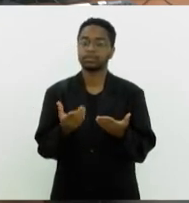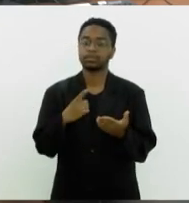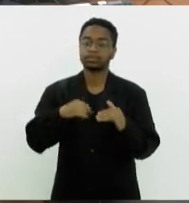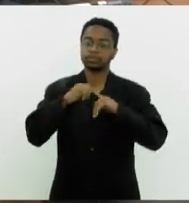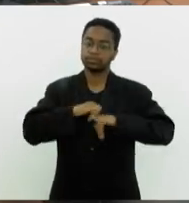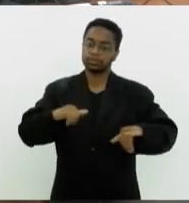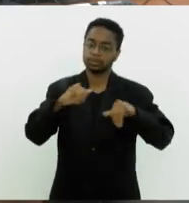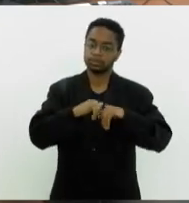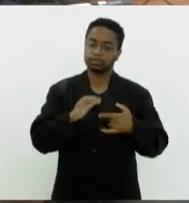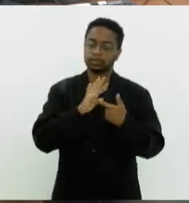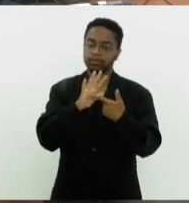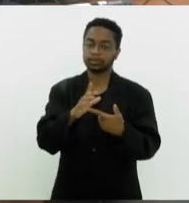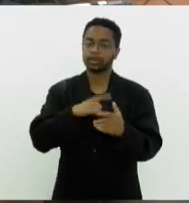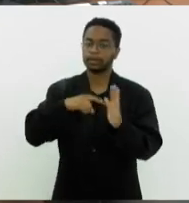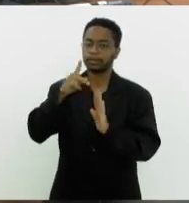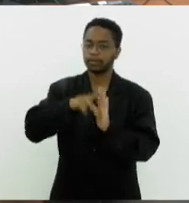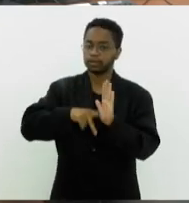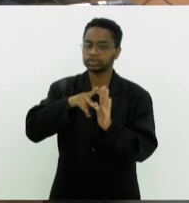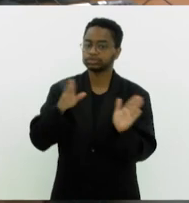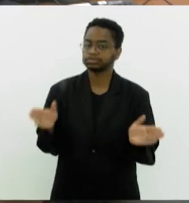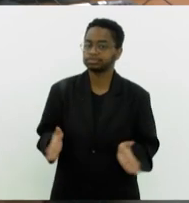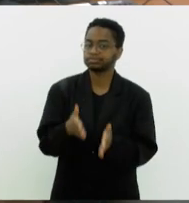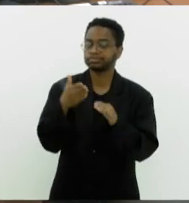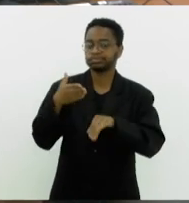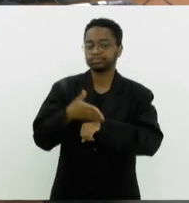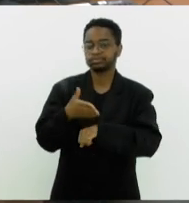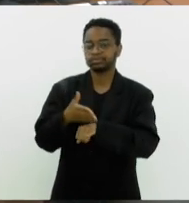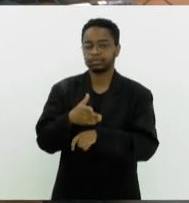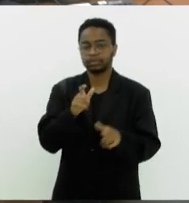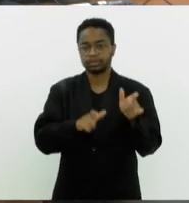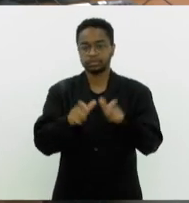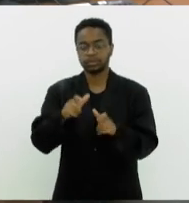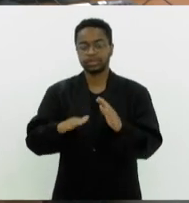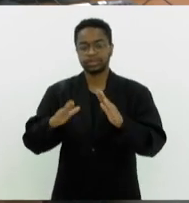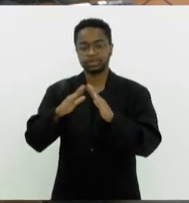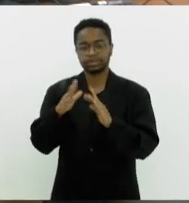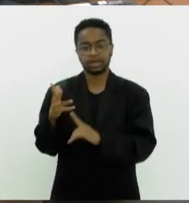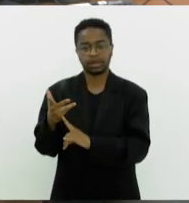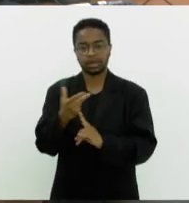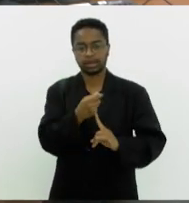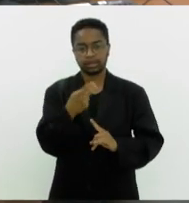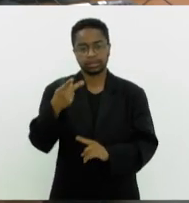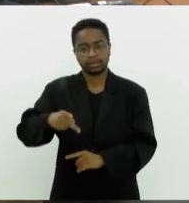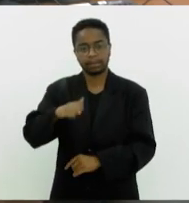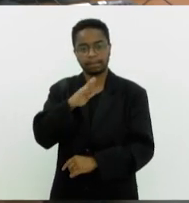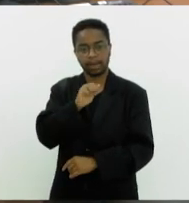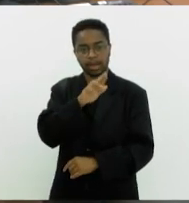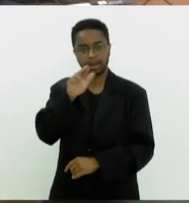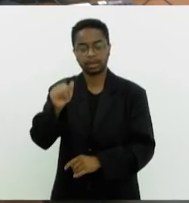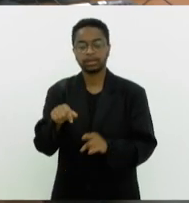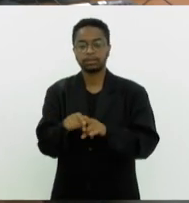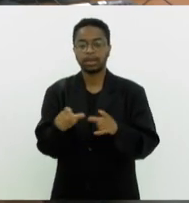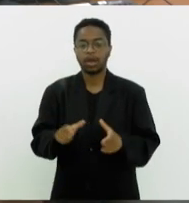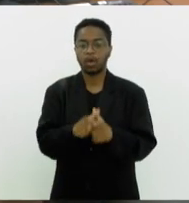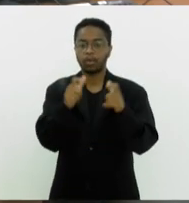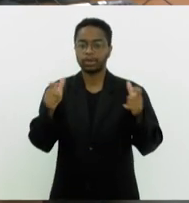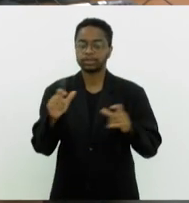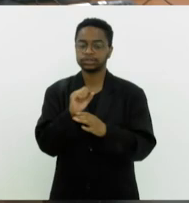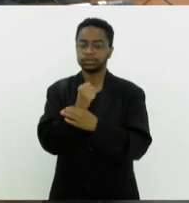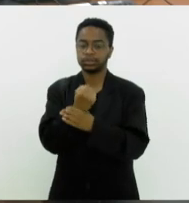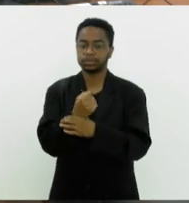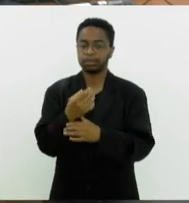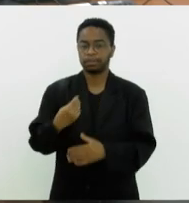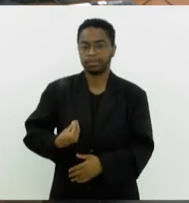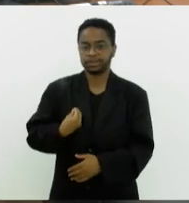que tem um projeto para estimular a presença do público na Cidade das Artes, na Barra da Tijuca, e a ampliação do programa Segurança Presente